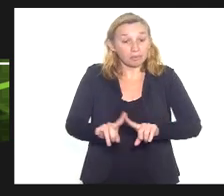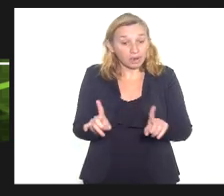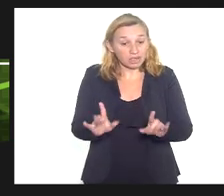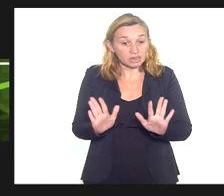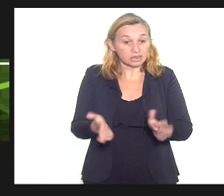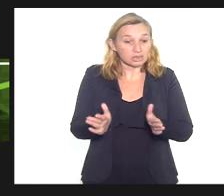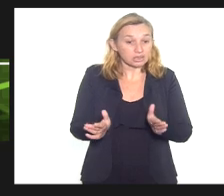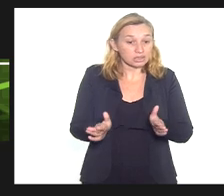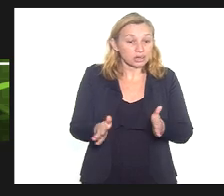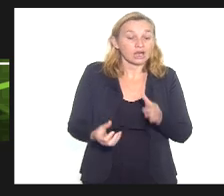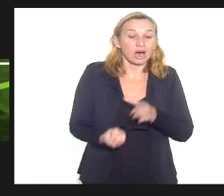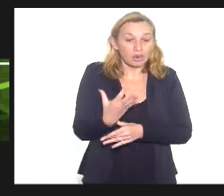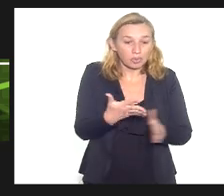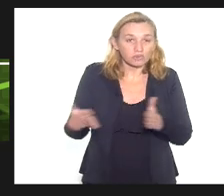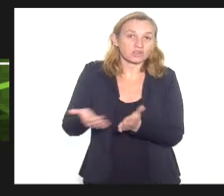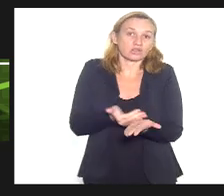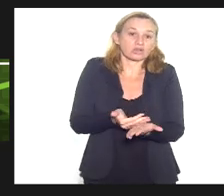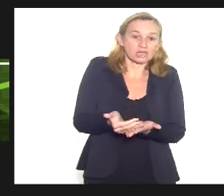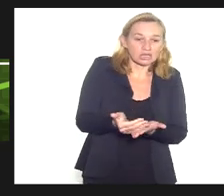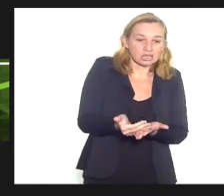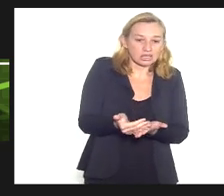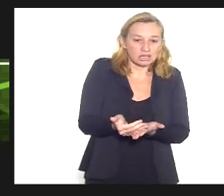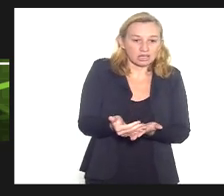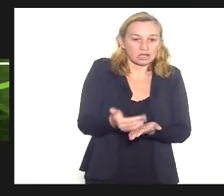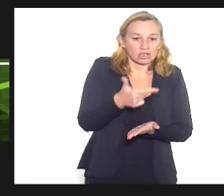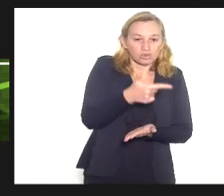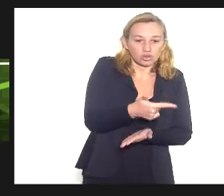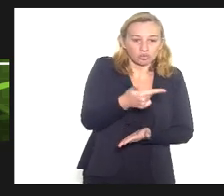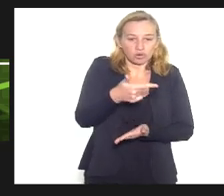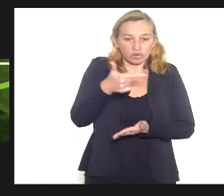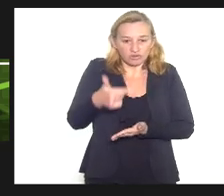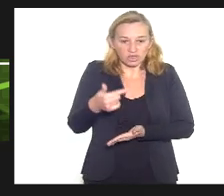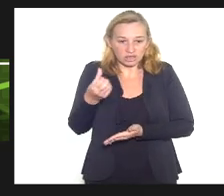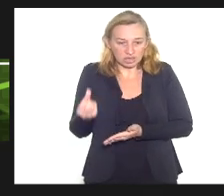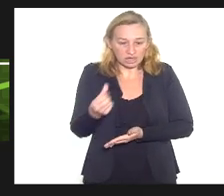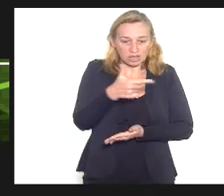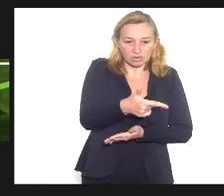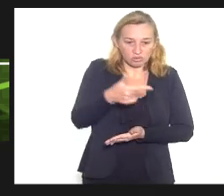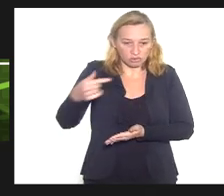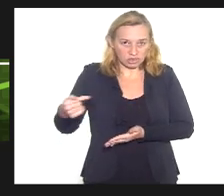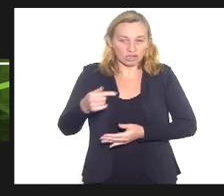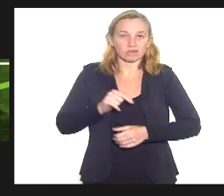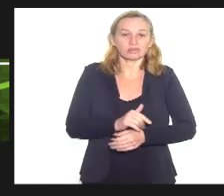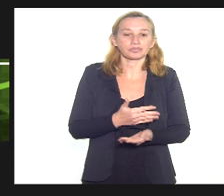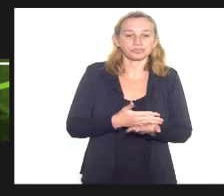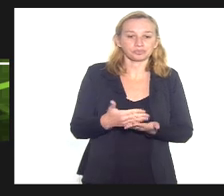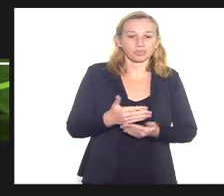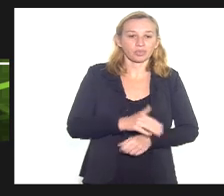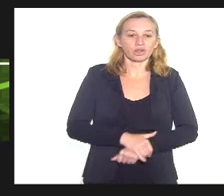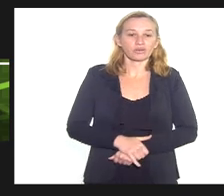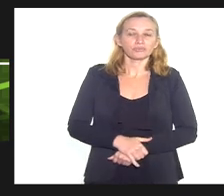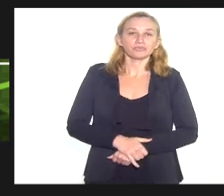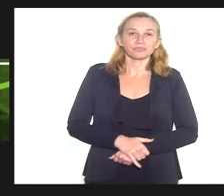estimamos que a produção pode se iniciar entre os anos de 2026 e 2027.